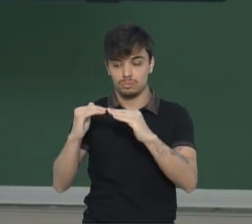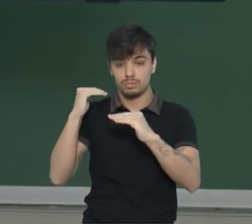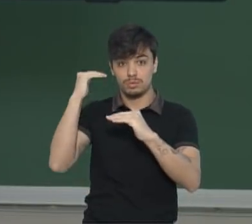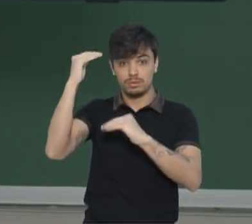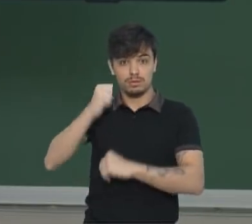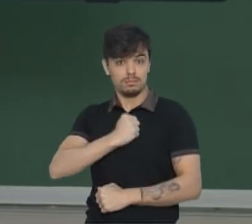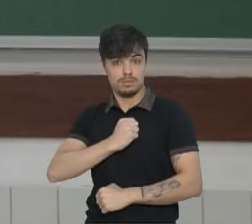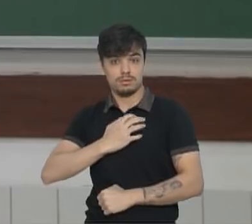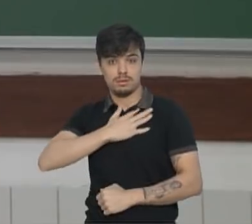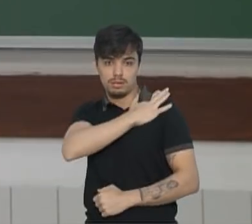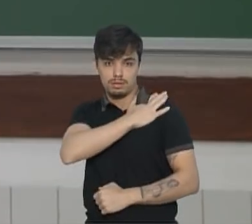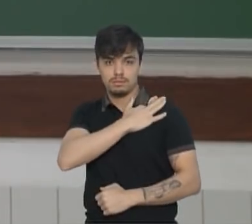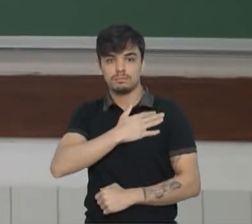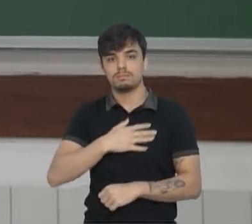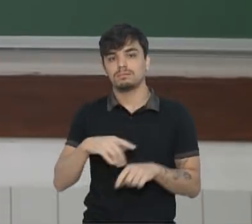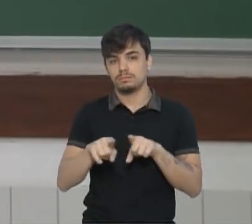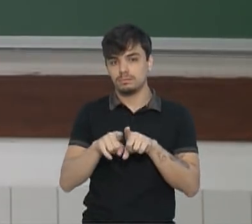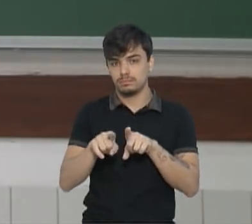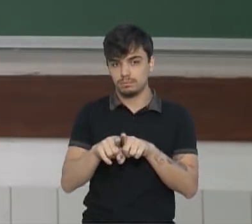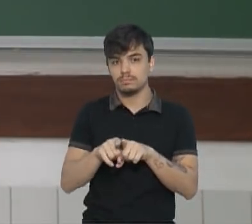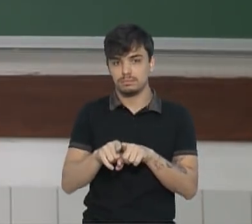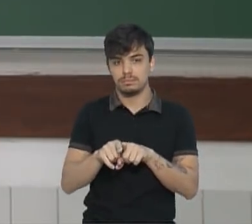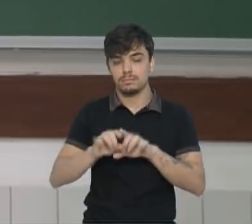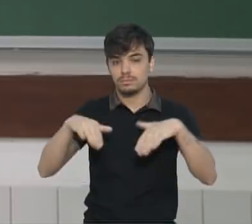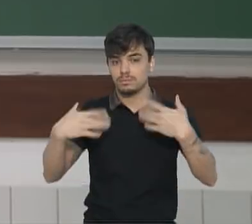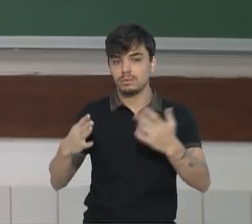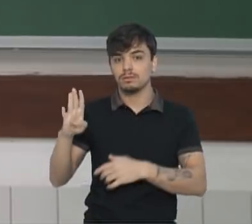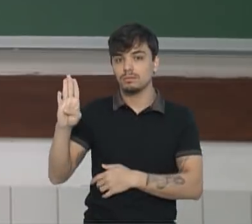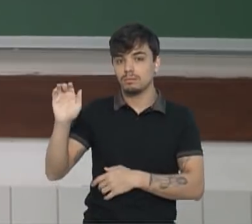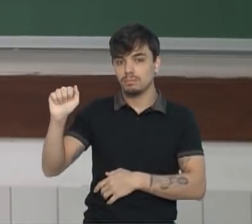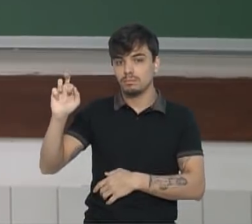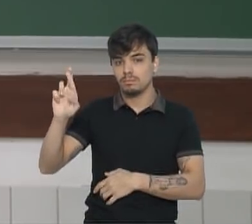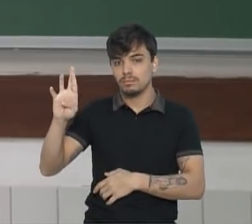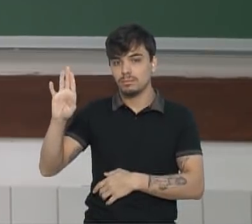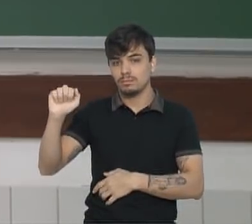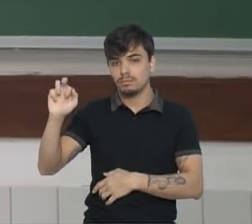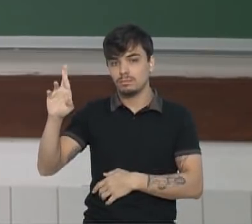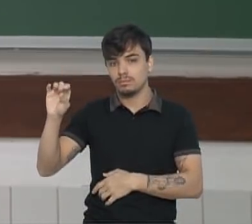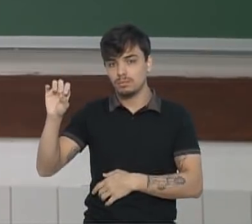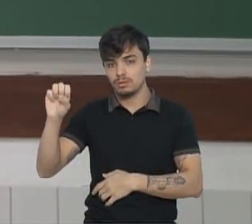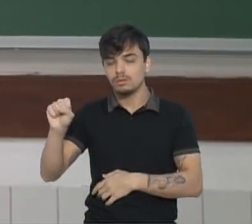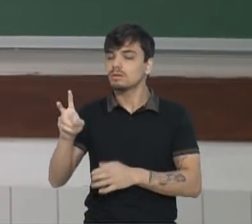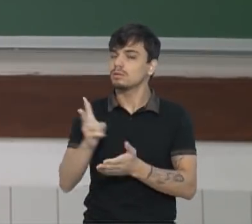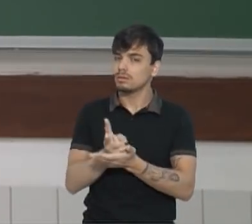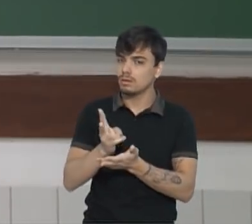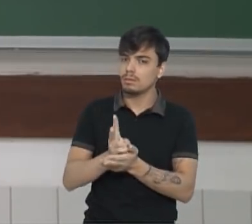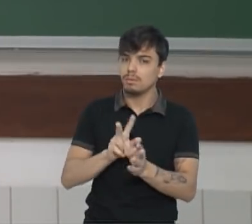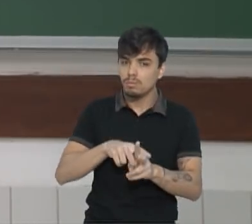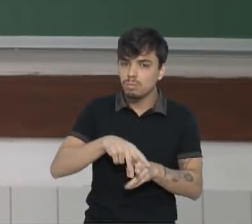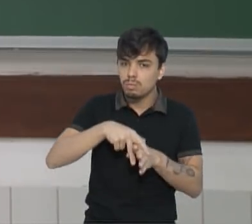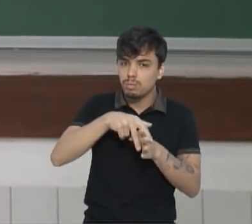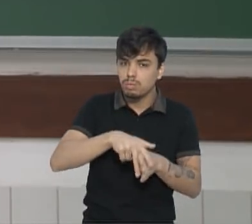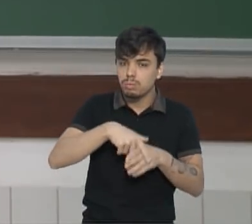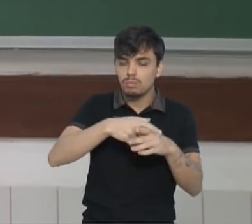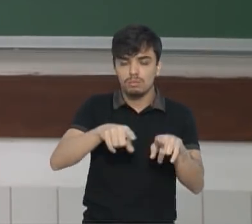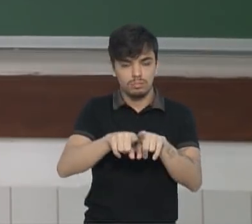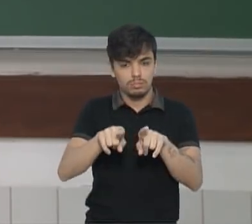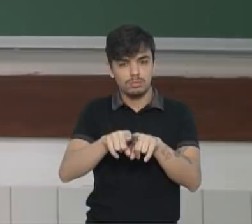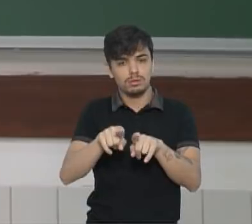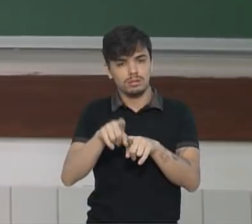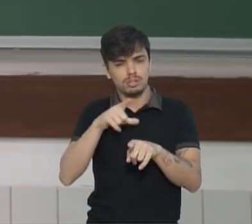bárbaros, além deles sempre estarem montados em seus cavalos, eles usavam a espada longa, usavam lanças,